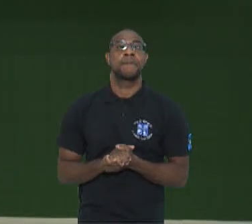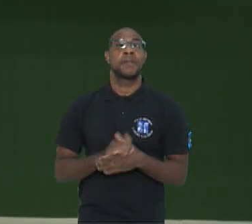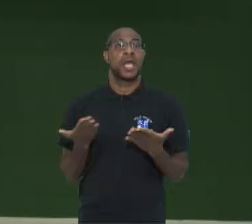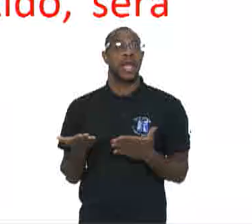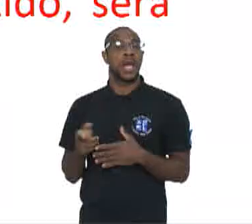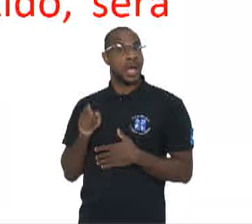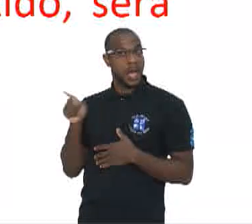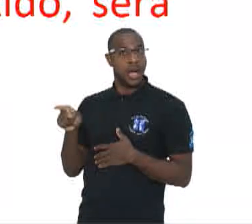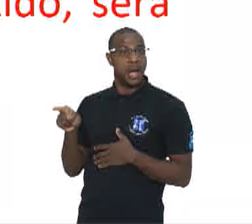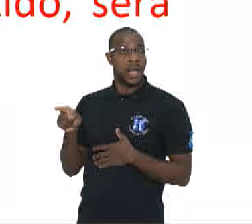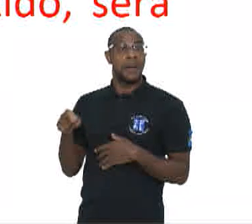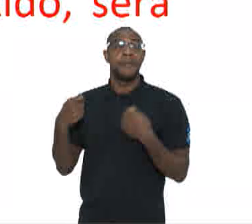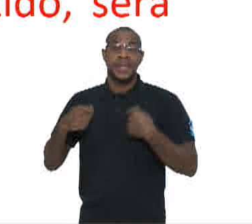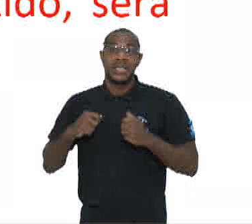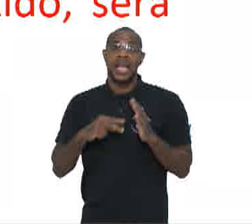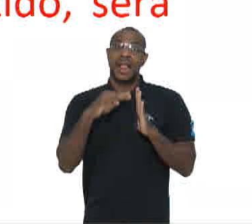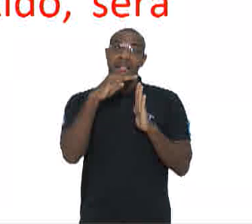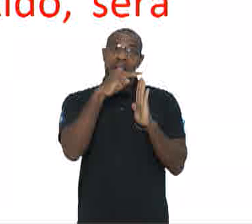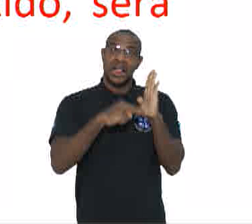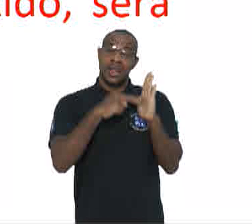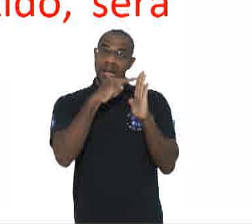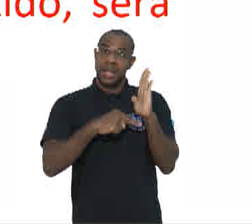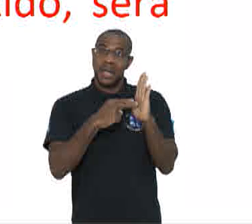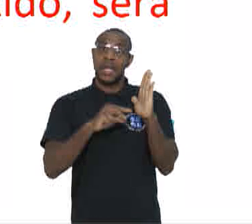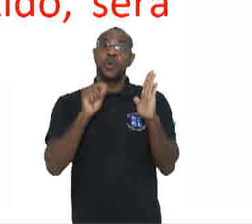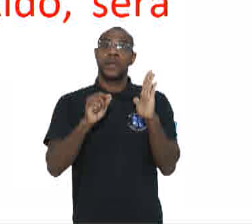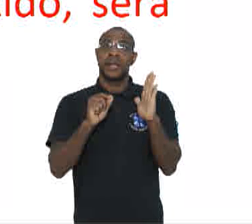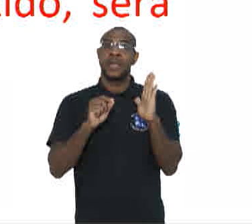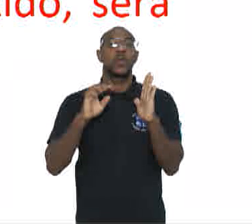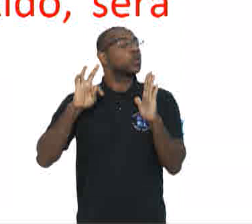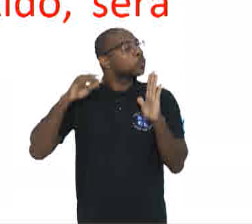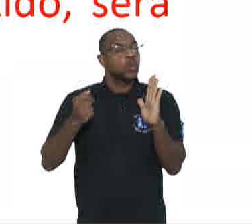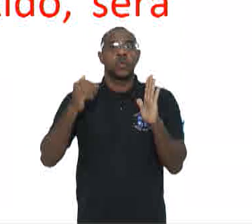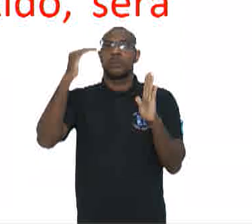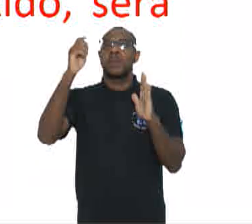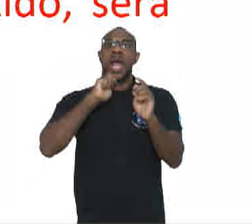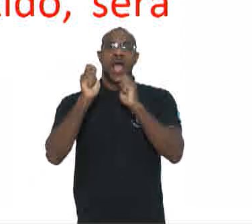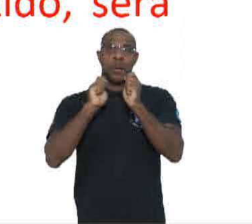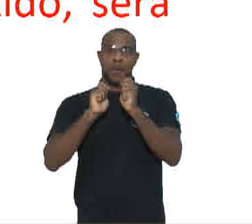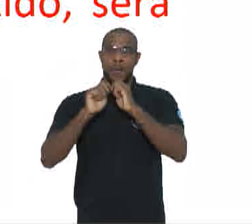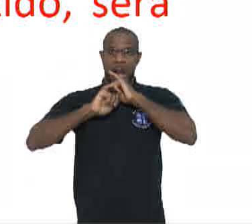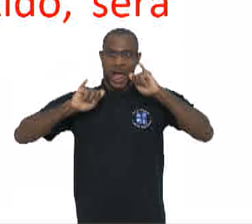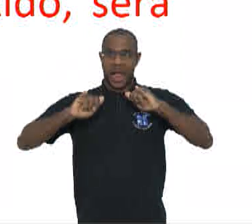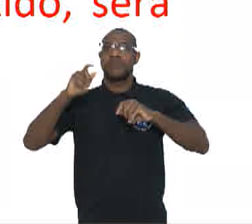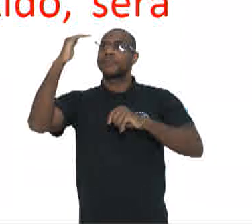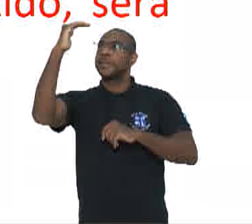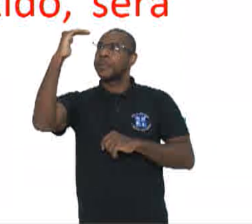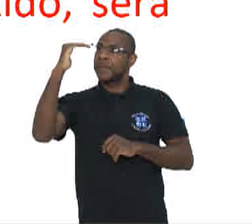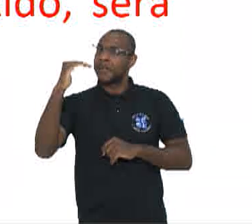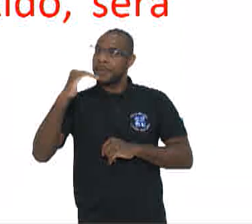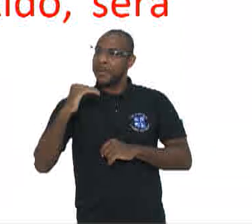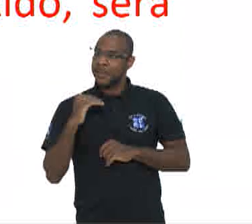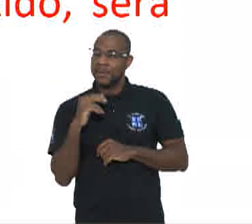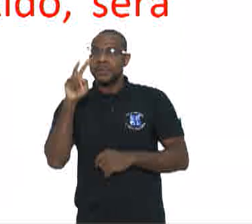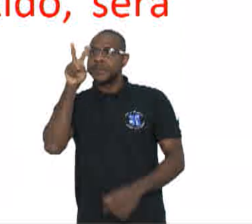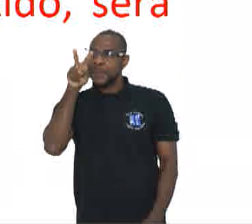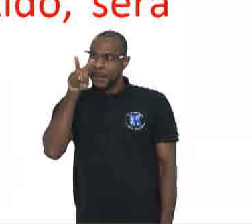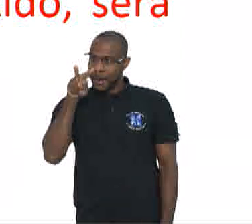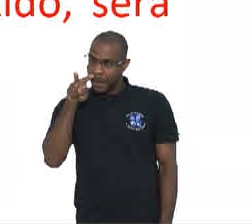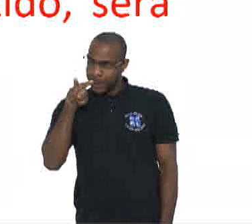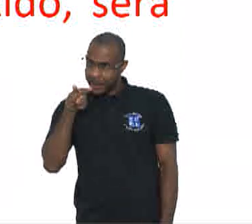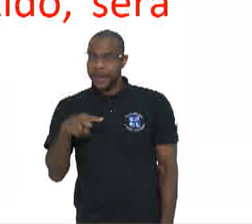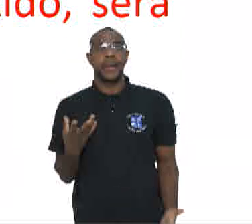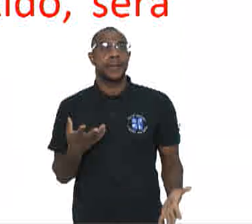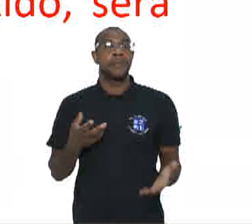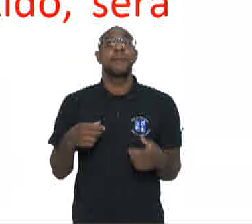Nesse sentido, será preciso ler, então, toda a matéria, né? Não deu para a gente saber ali mais coisas,